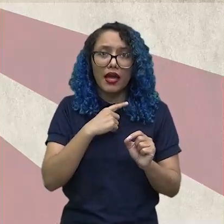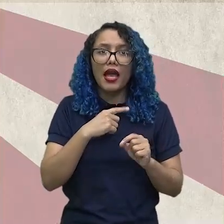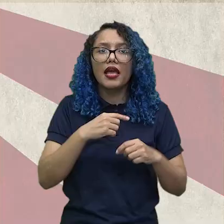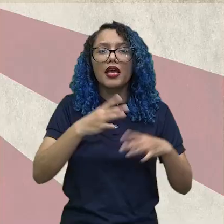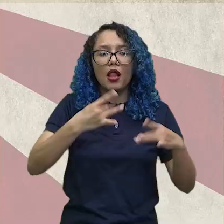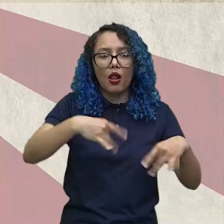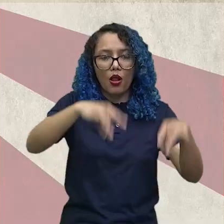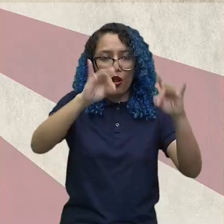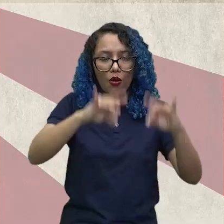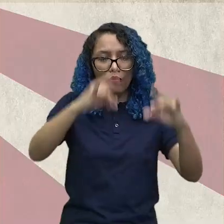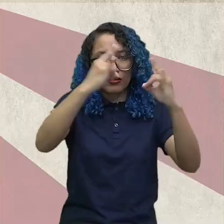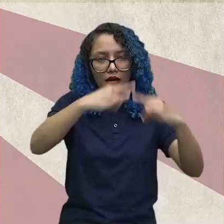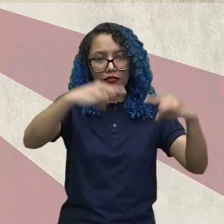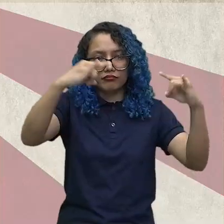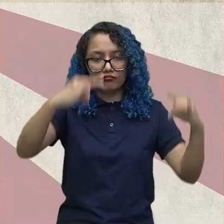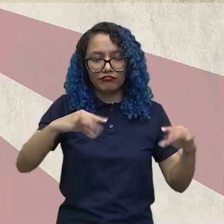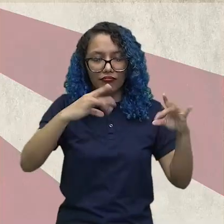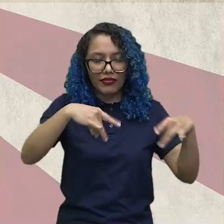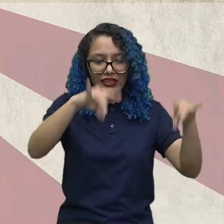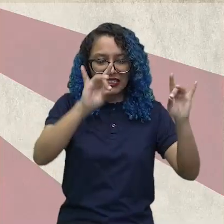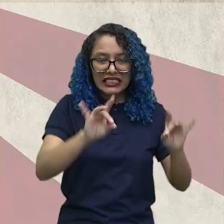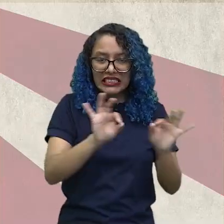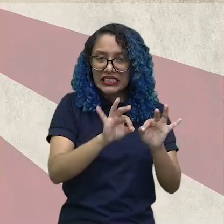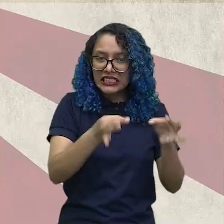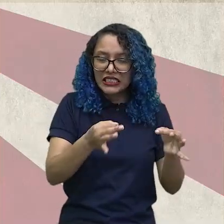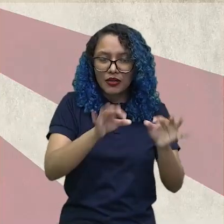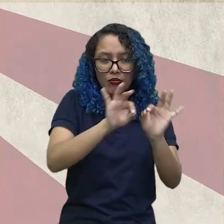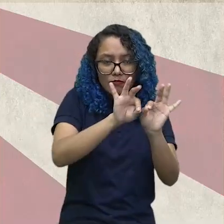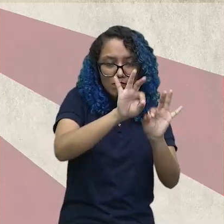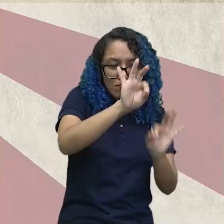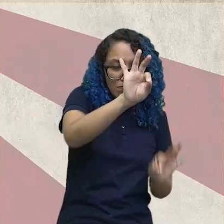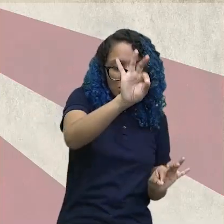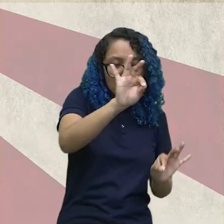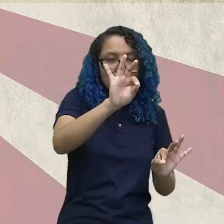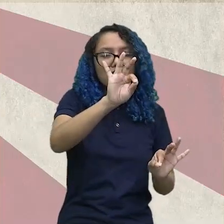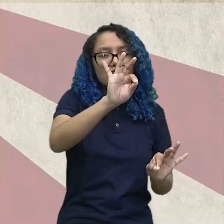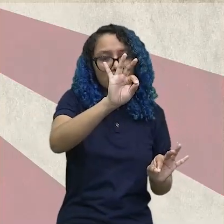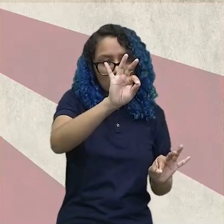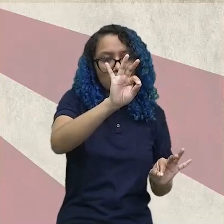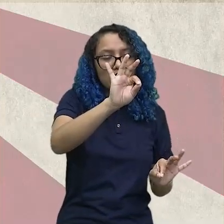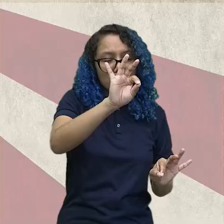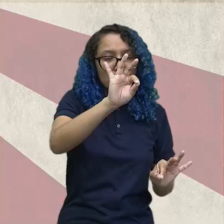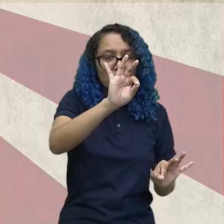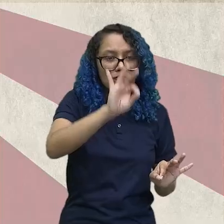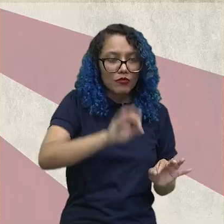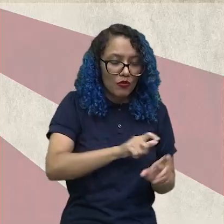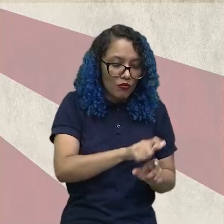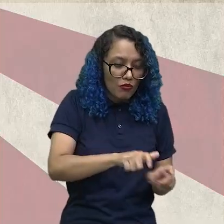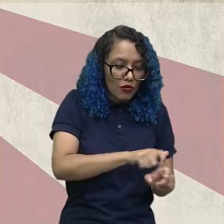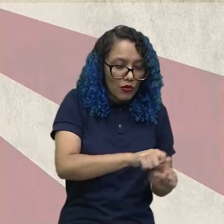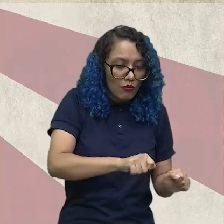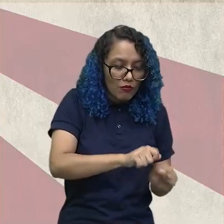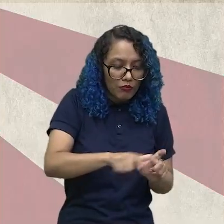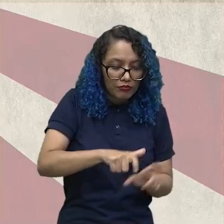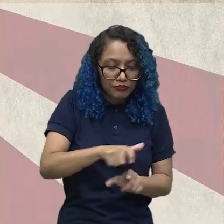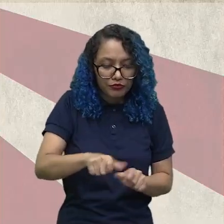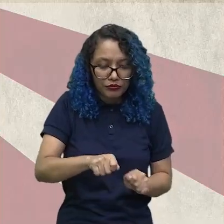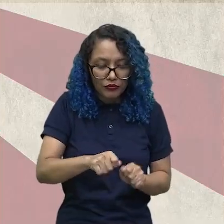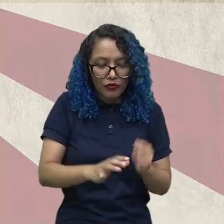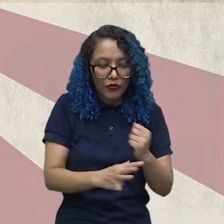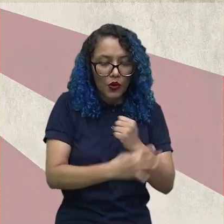existe uma lona, um tecido simples, que ele é esticado e ele é estendido ao chão por